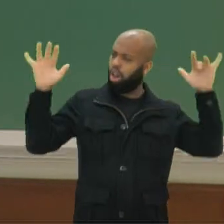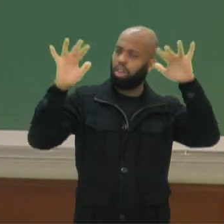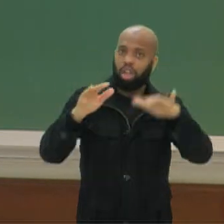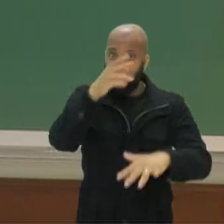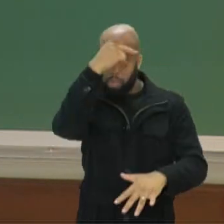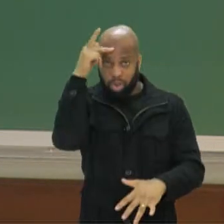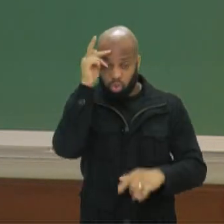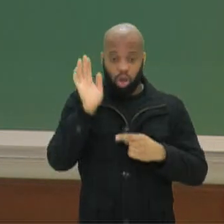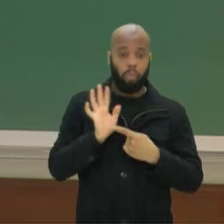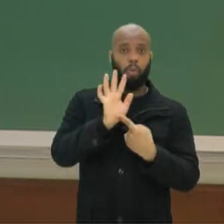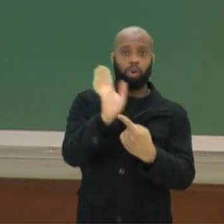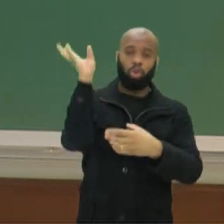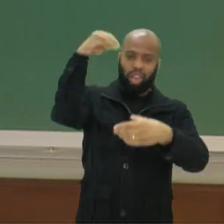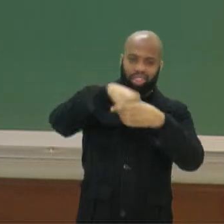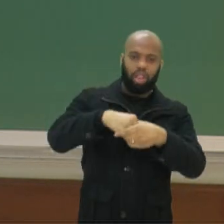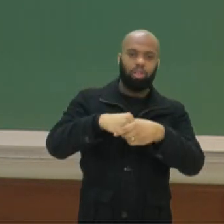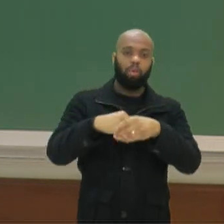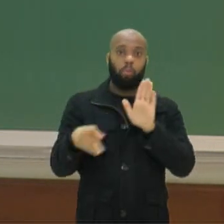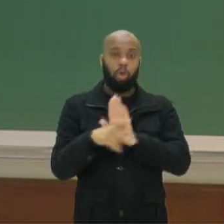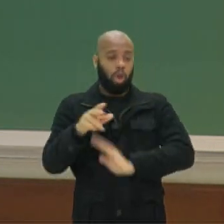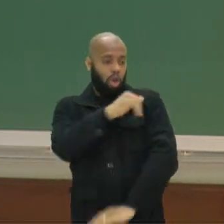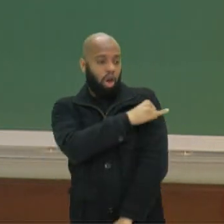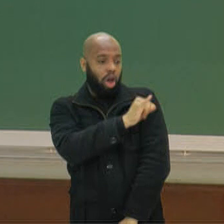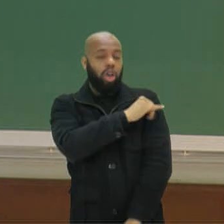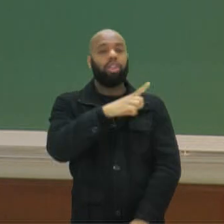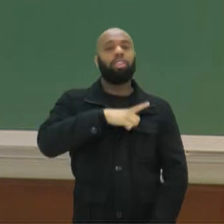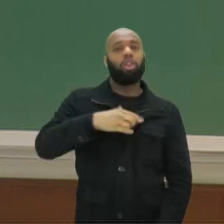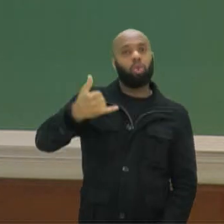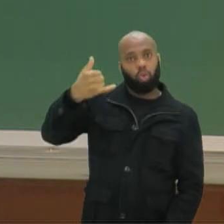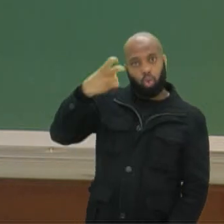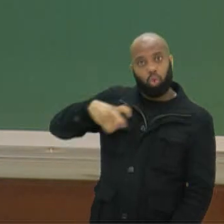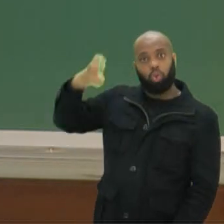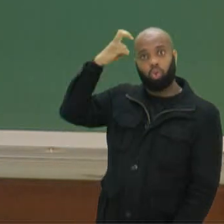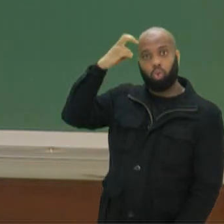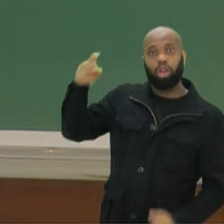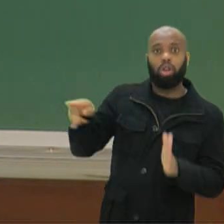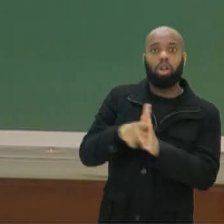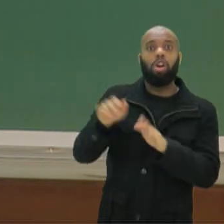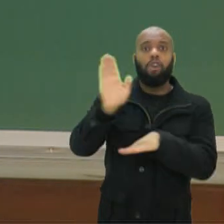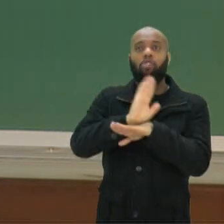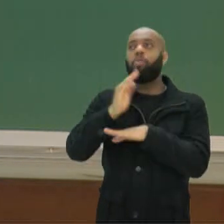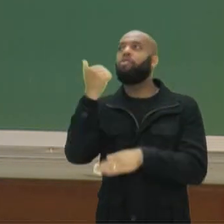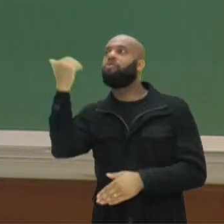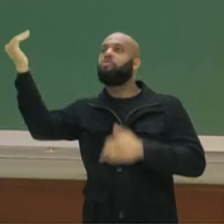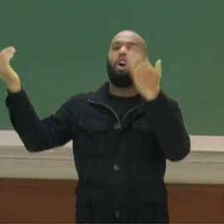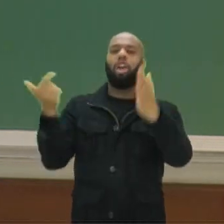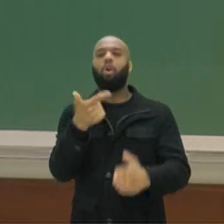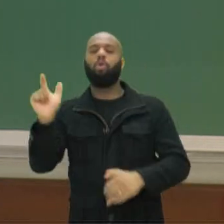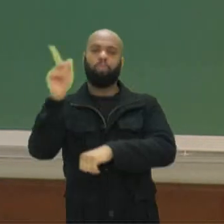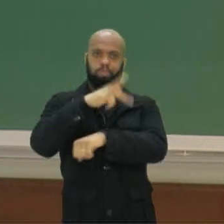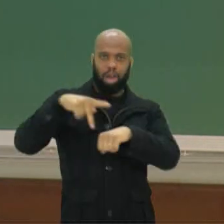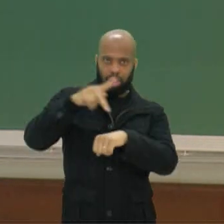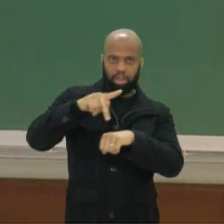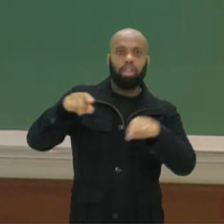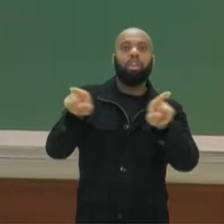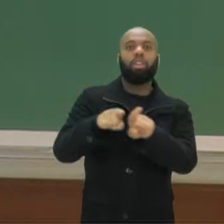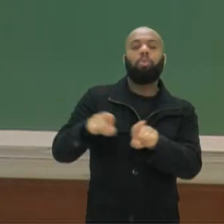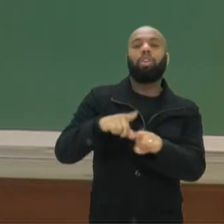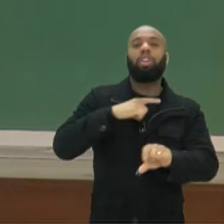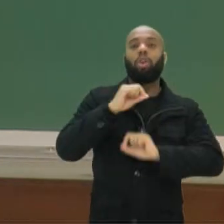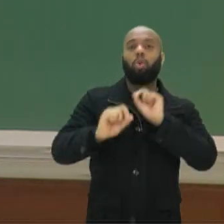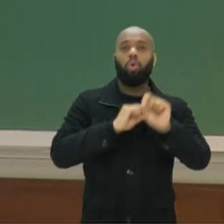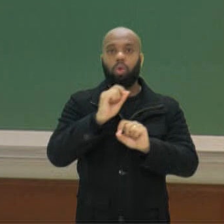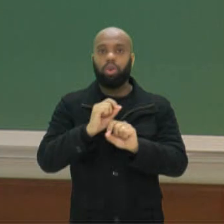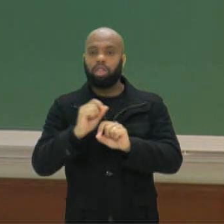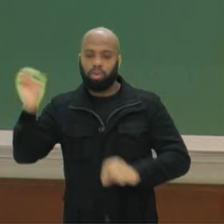o Rio de Janeiro a cultura de filmes estrangeiros, consequentemente introduzindo o